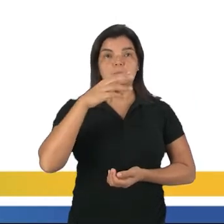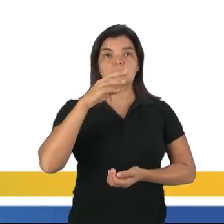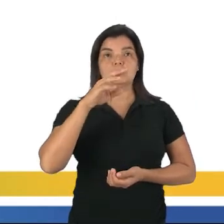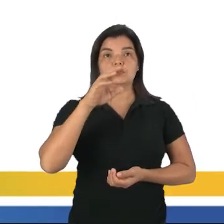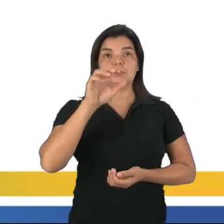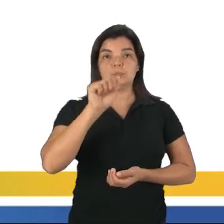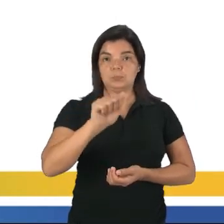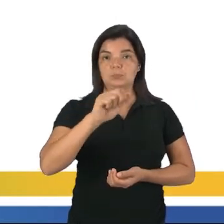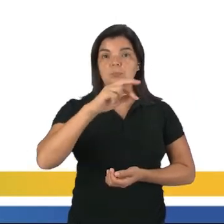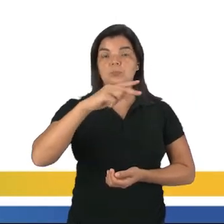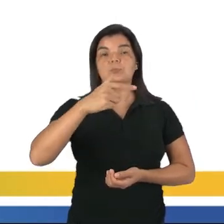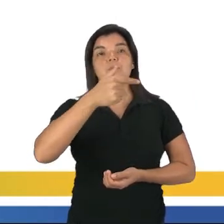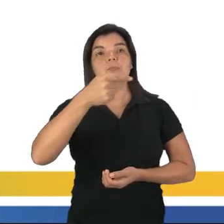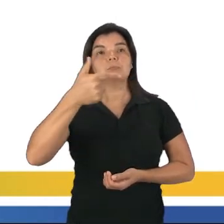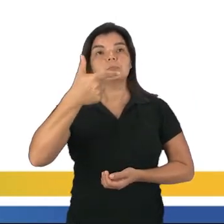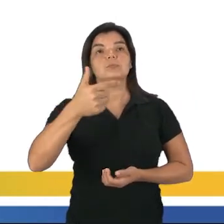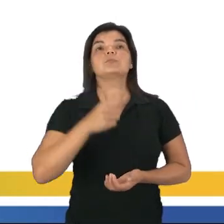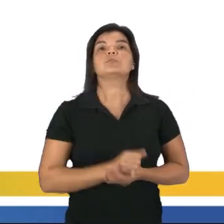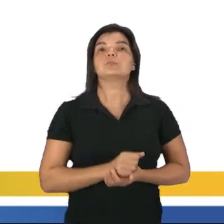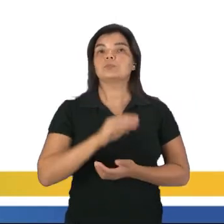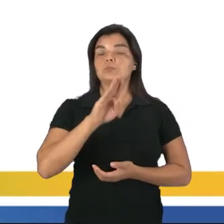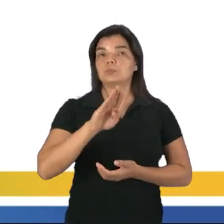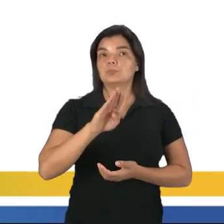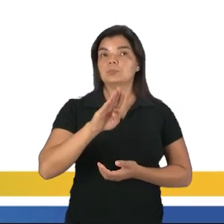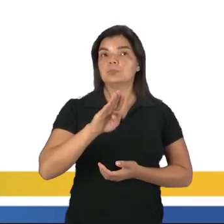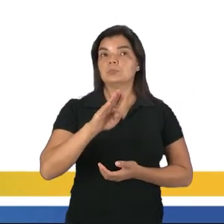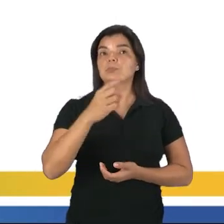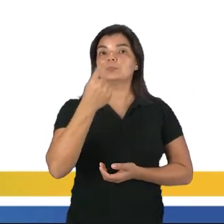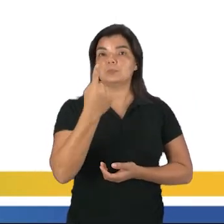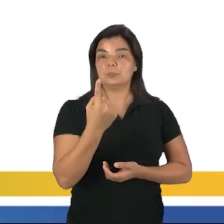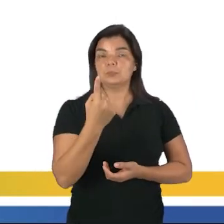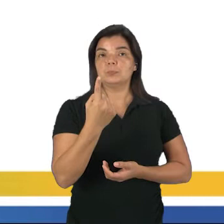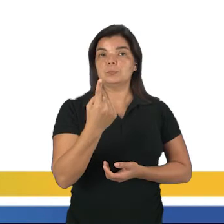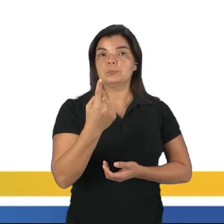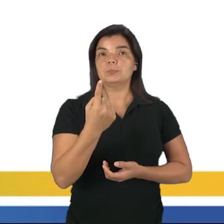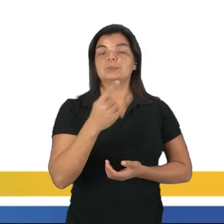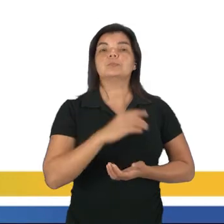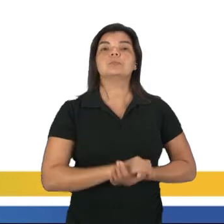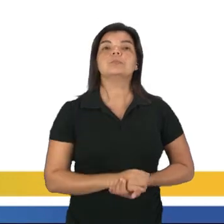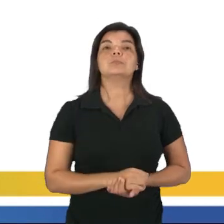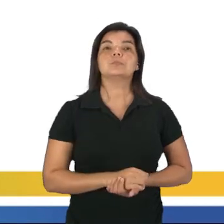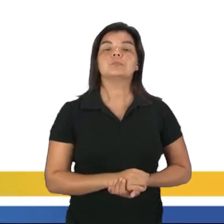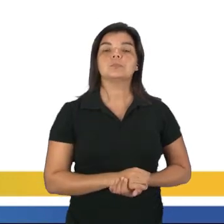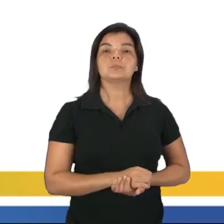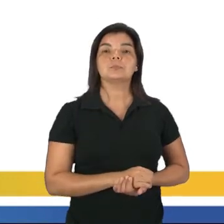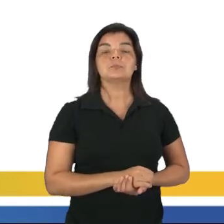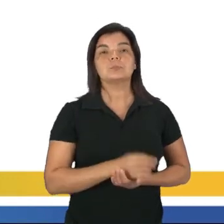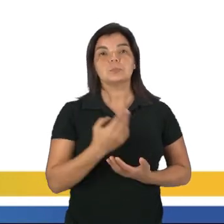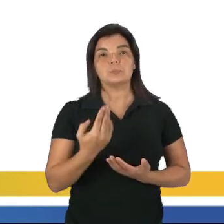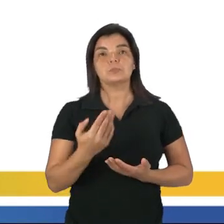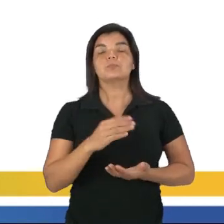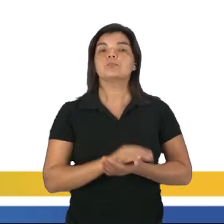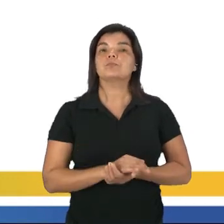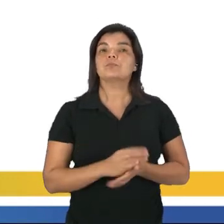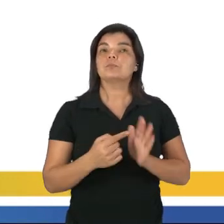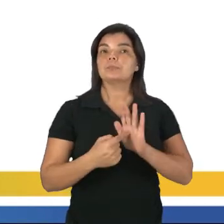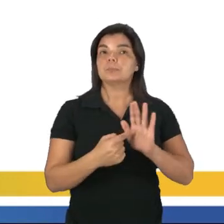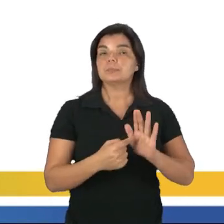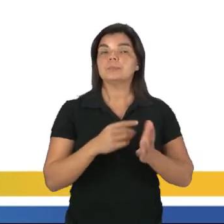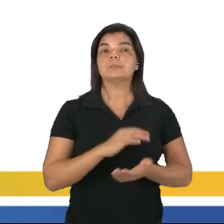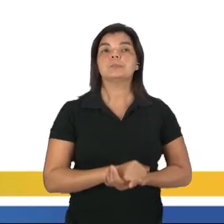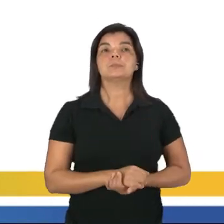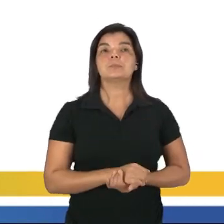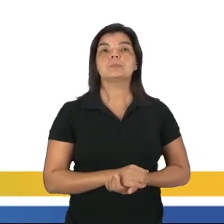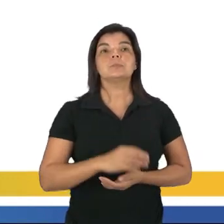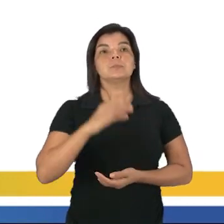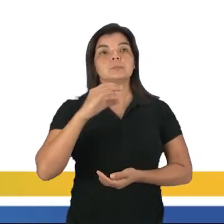menos 2. O b vai ser igual a 1, ali eu tenho 1x, certo? Se a letra está sozinha, na verdade, ela está ali acompanhada do